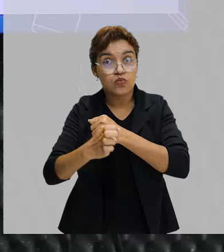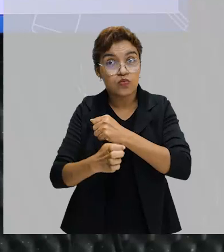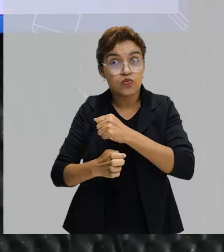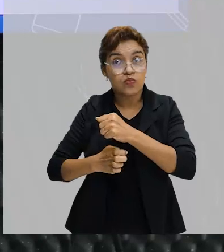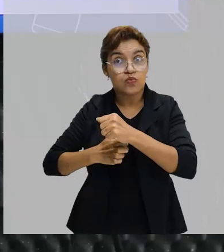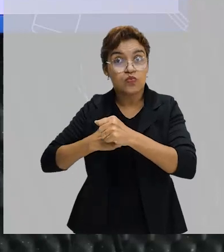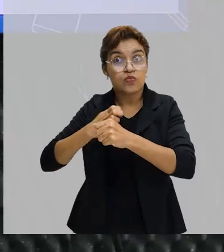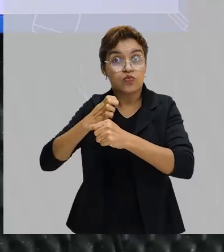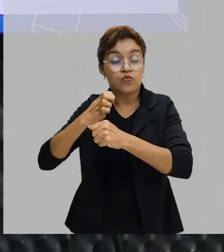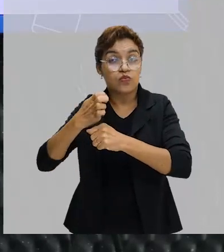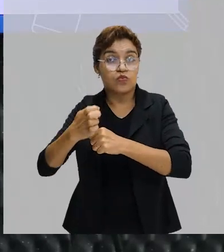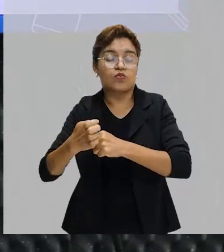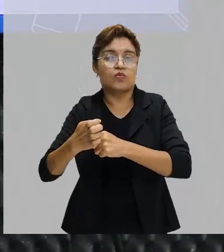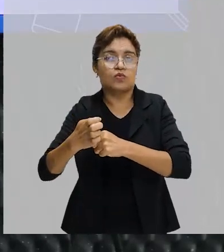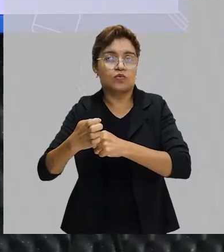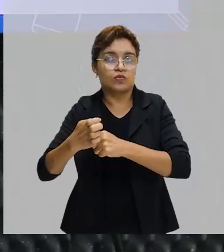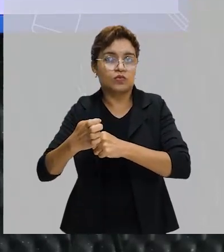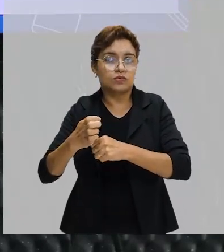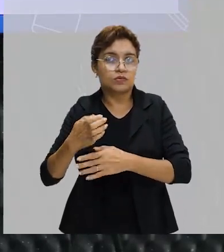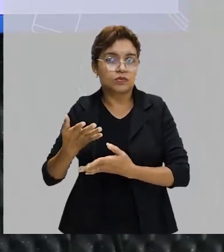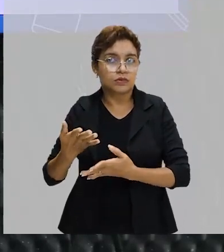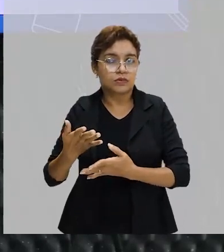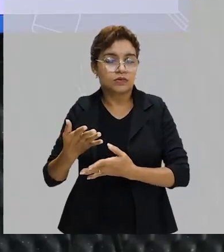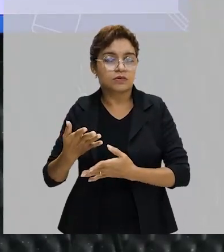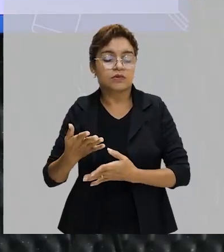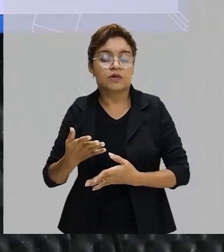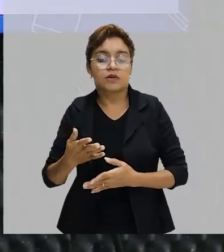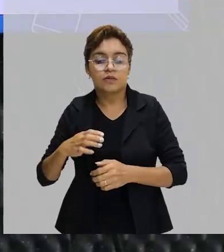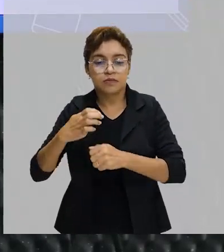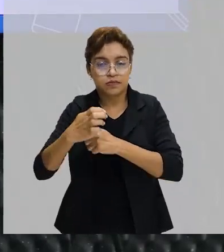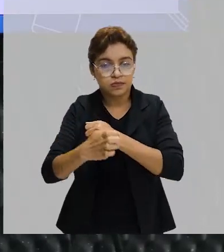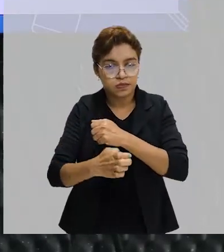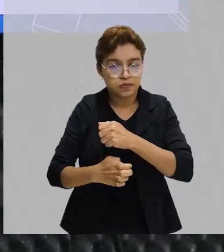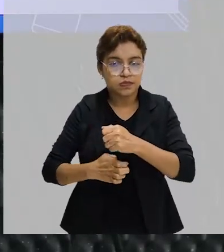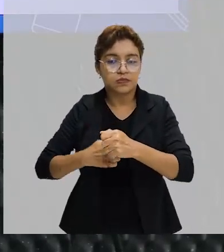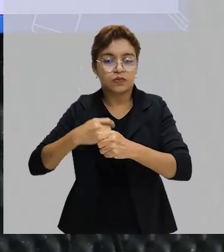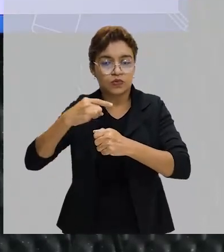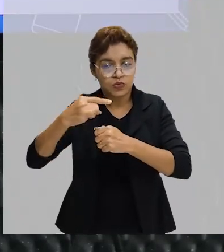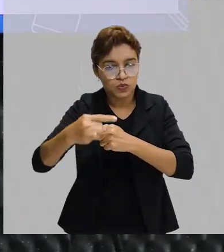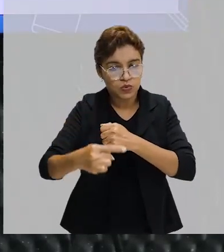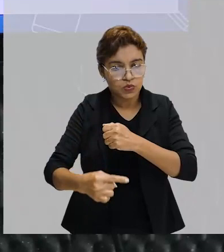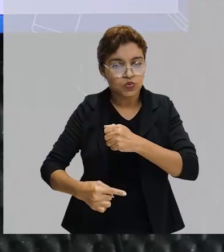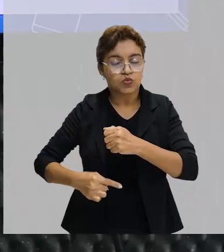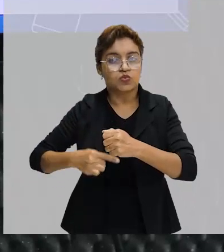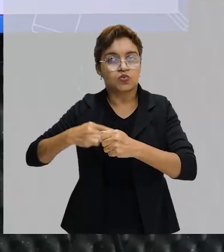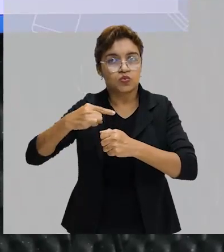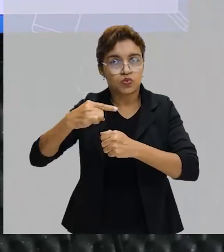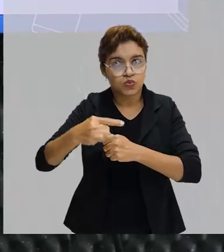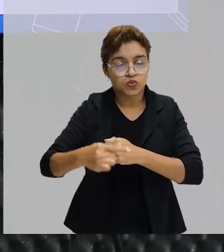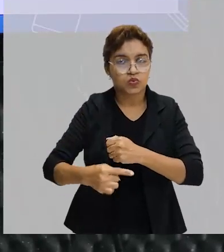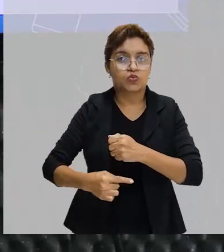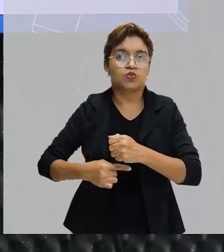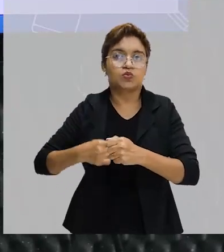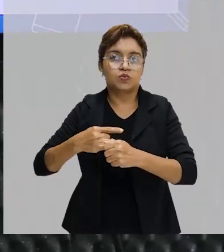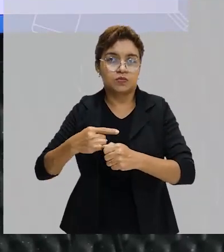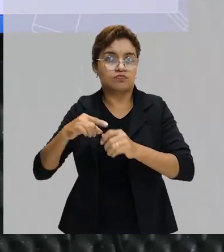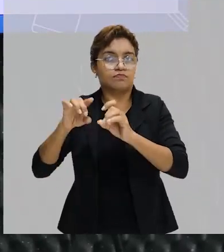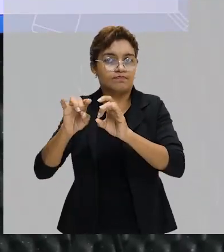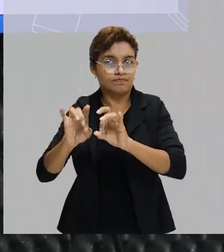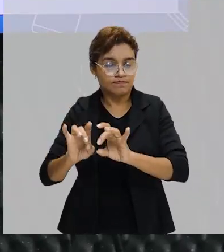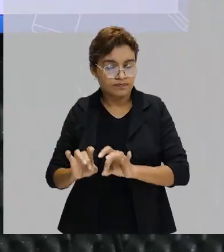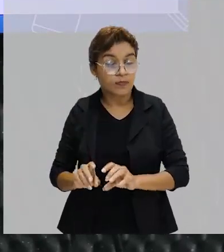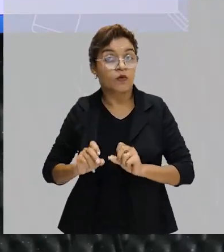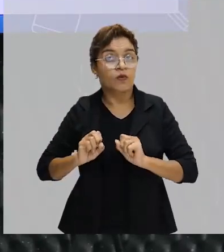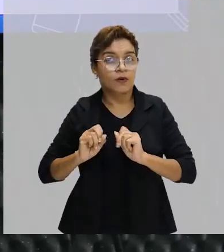de forma aleatória, estão girando em órbitas circulares